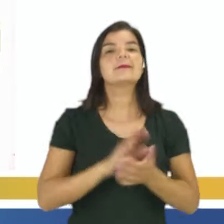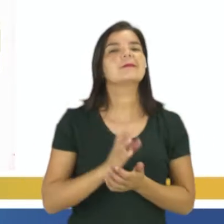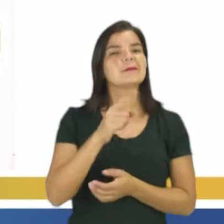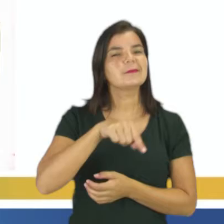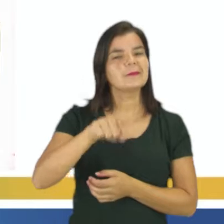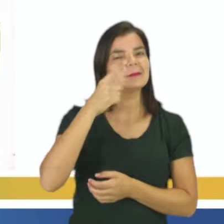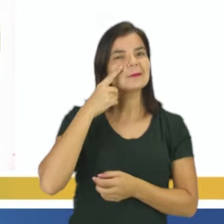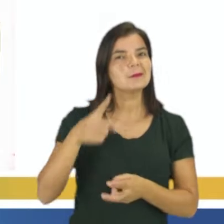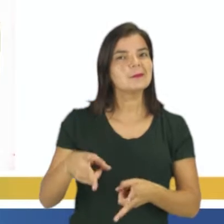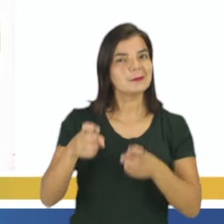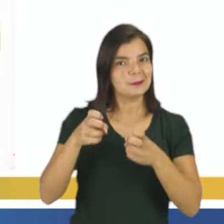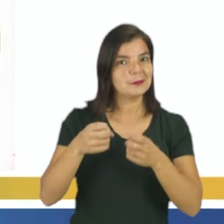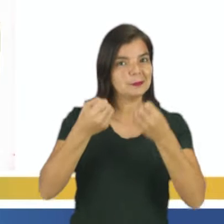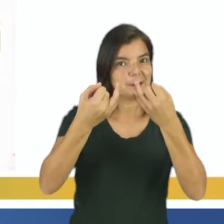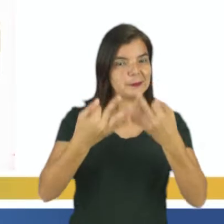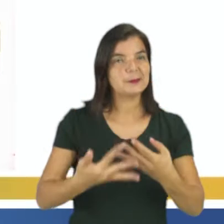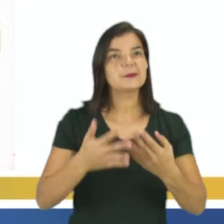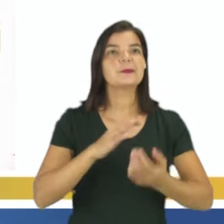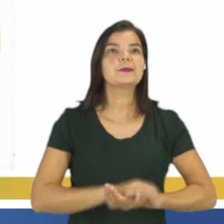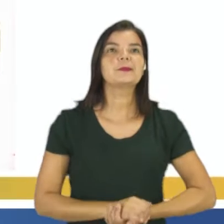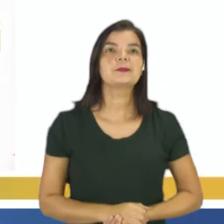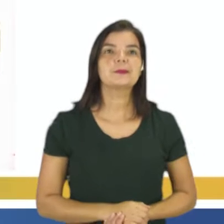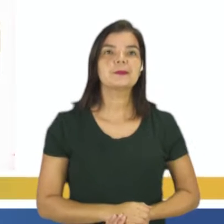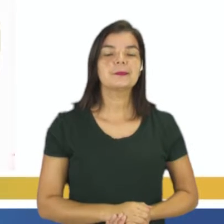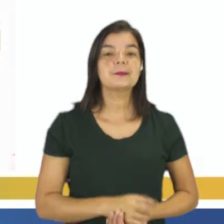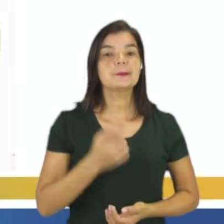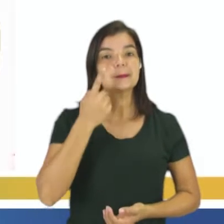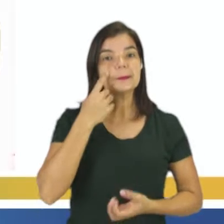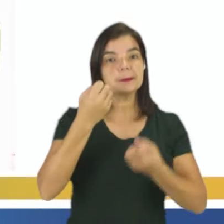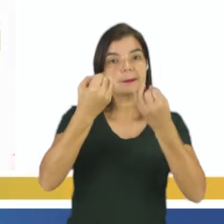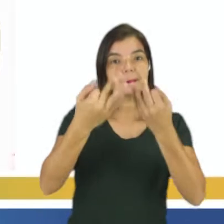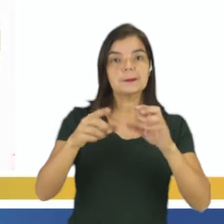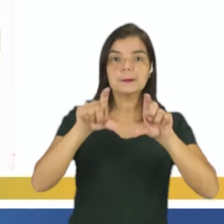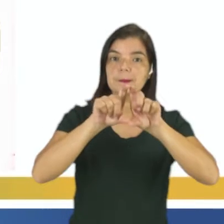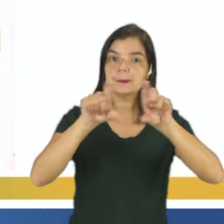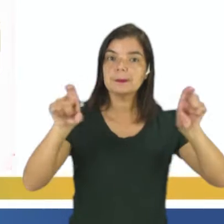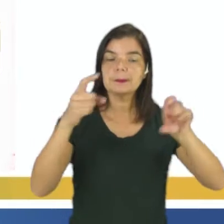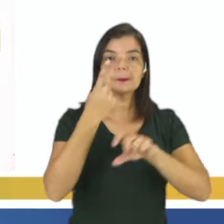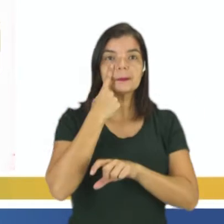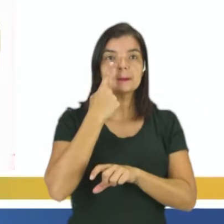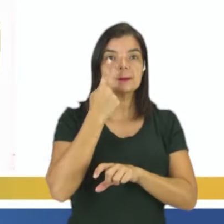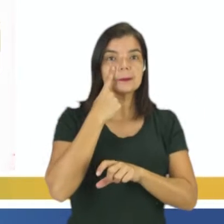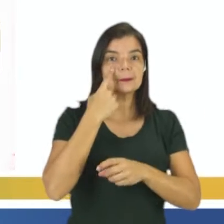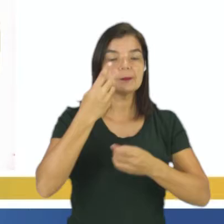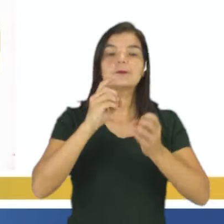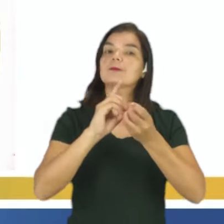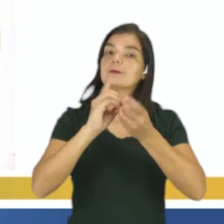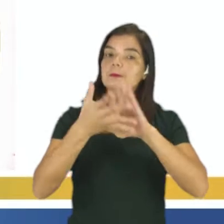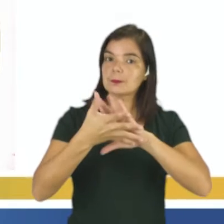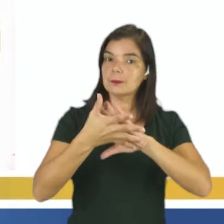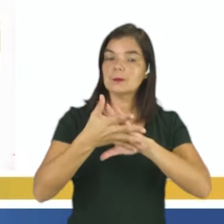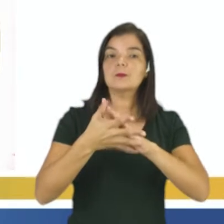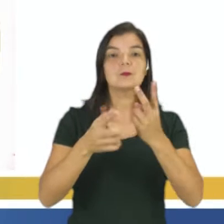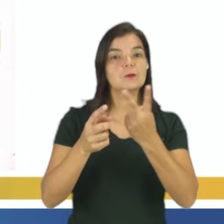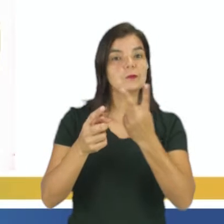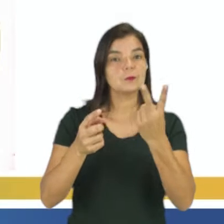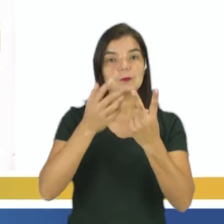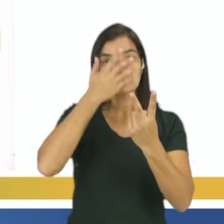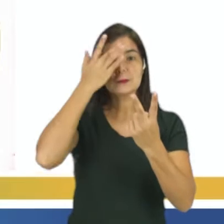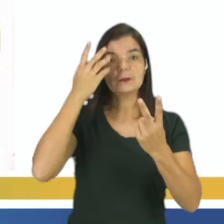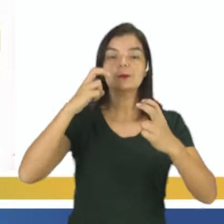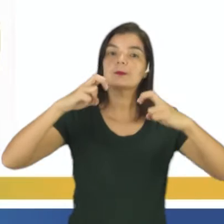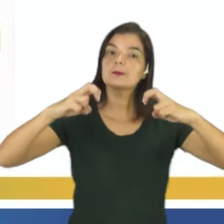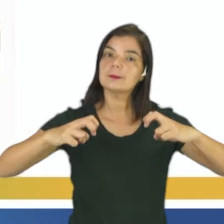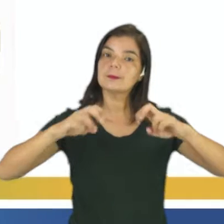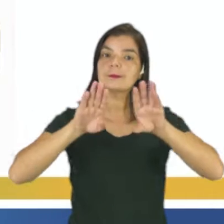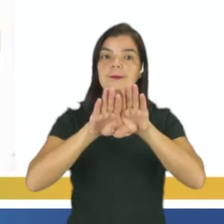vocês vão perceber do que a gente vai falar. Nessa charge, vocês podem ver, há um diálogo entre um casal sentado à